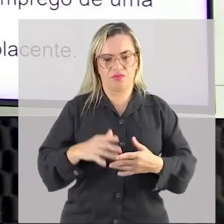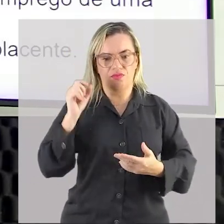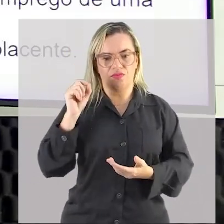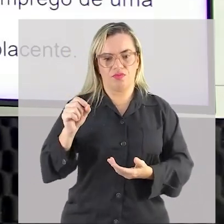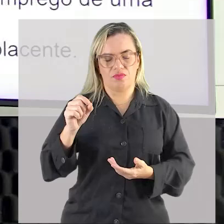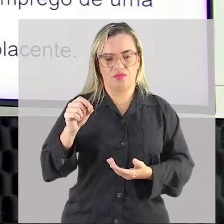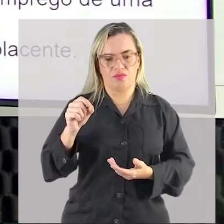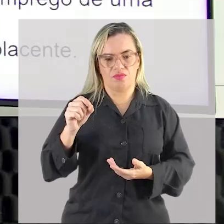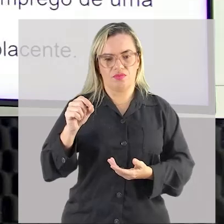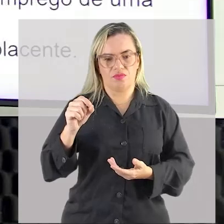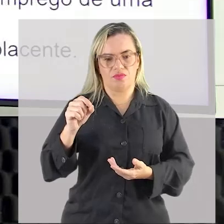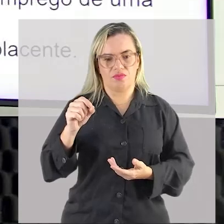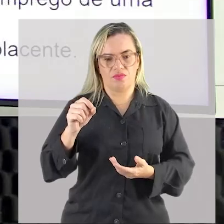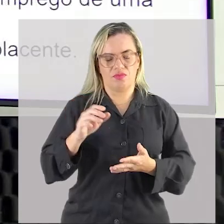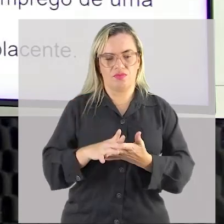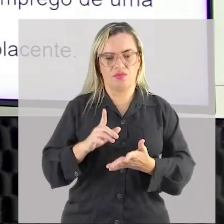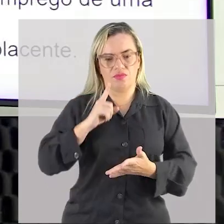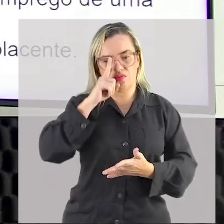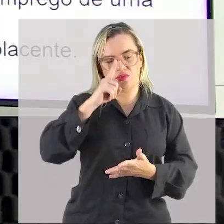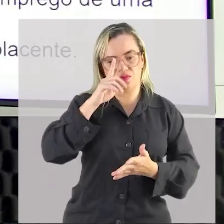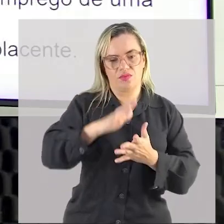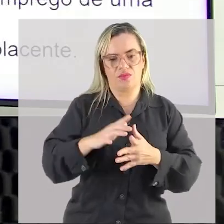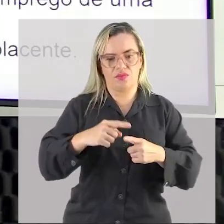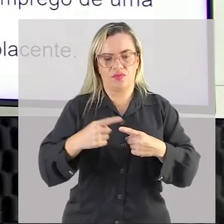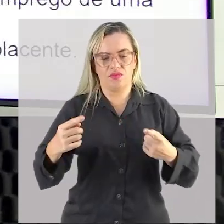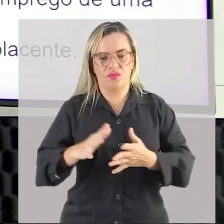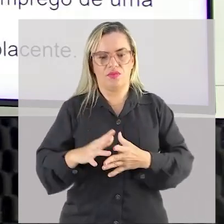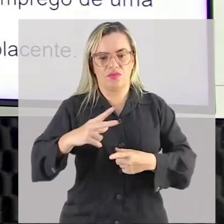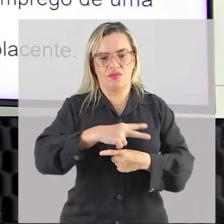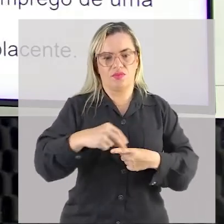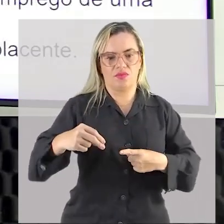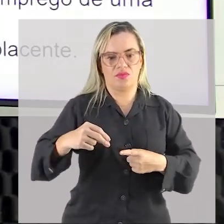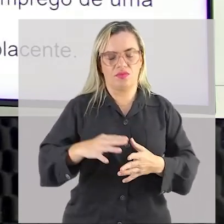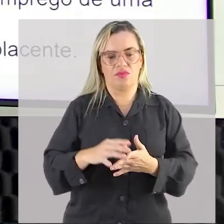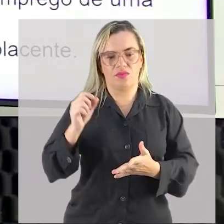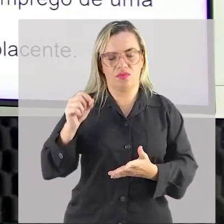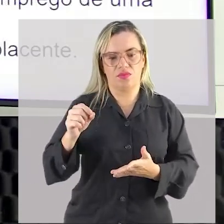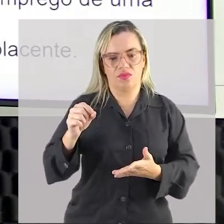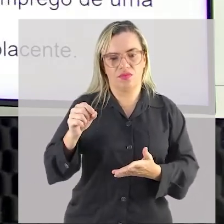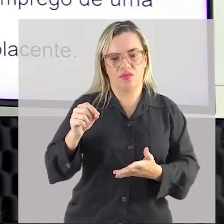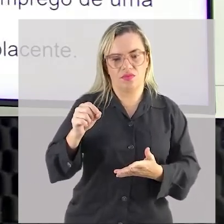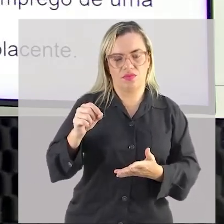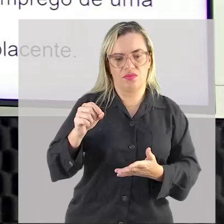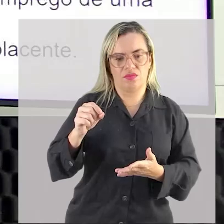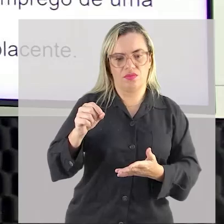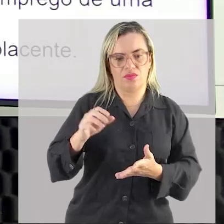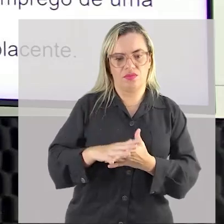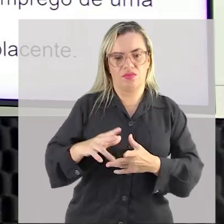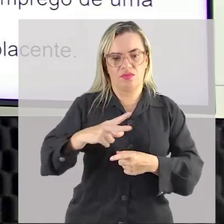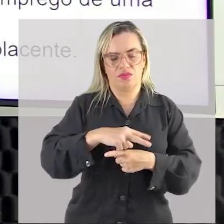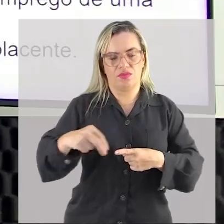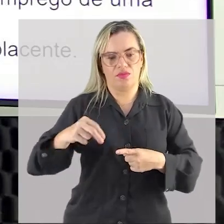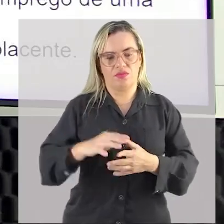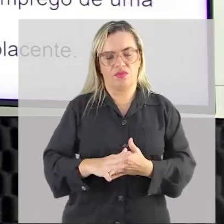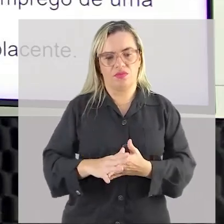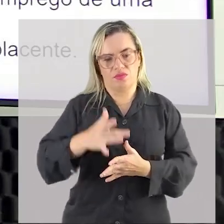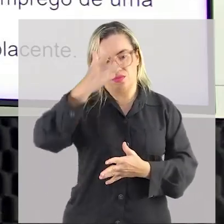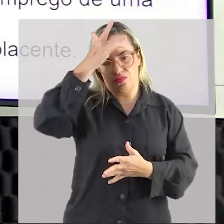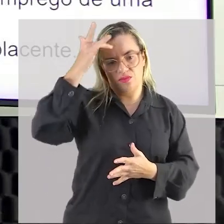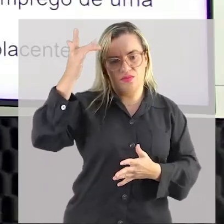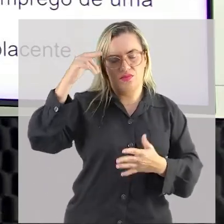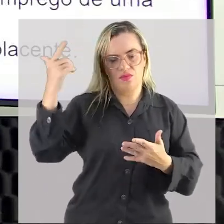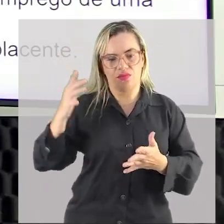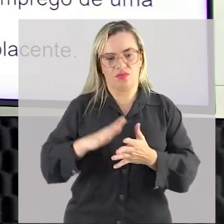venceram Vocês meteram numa enrascada mas vocês venceram quem vence quem vence é um Vencedor